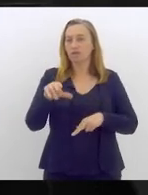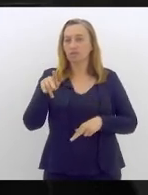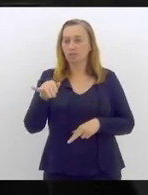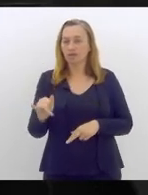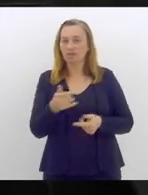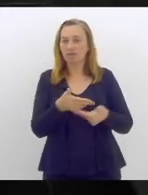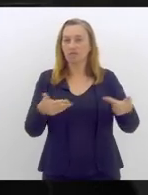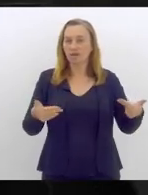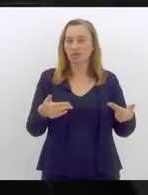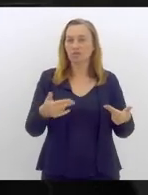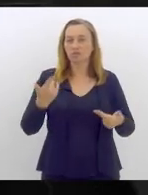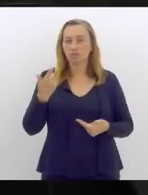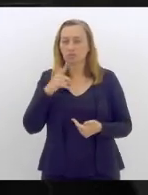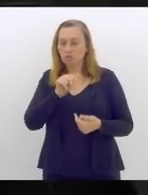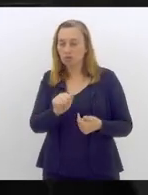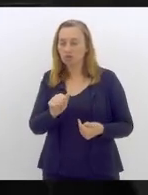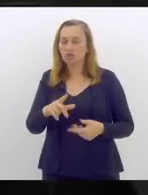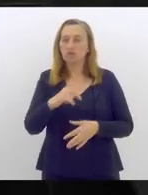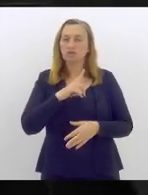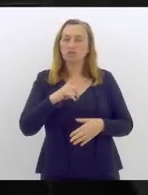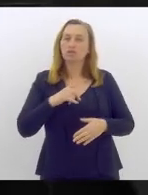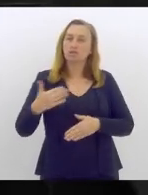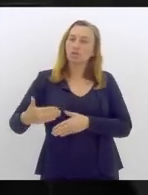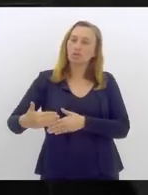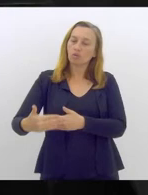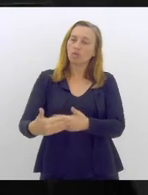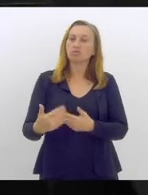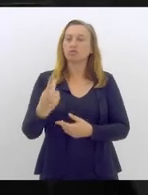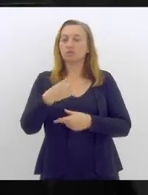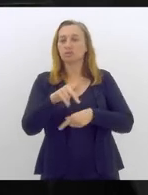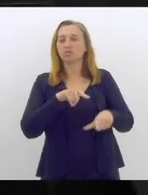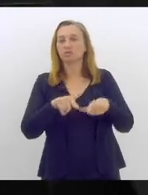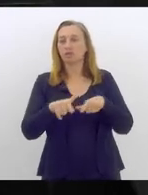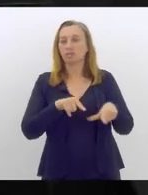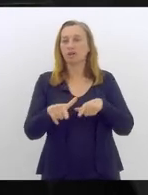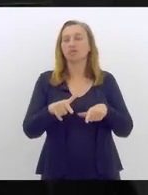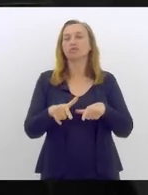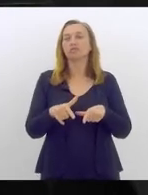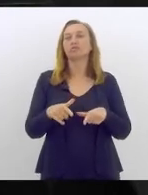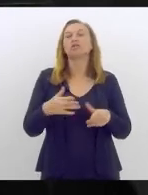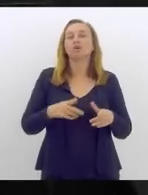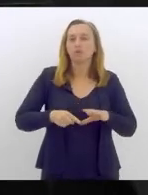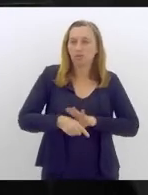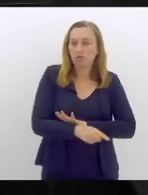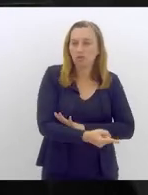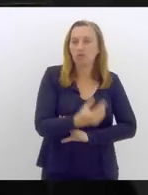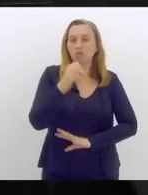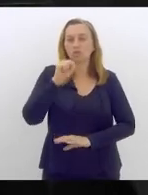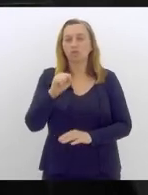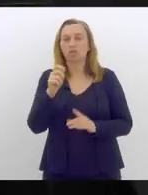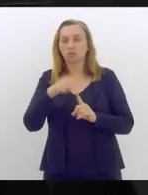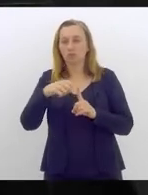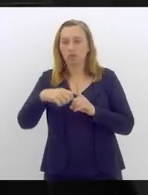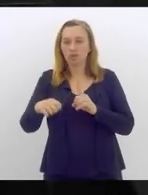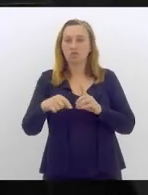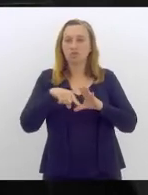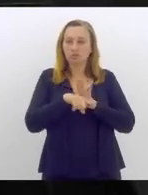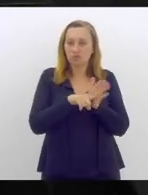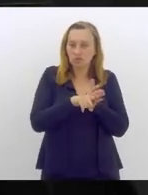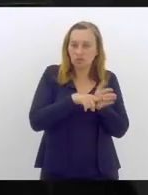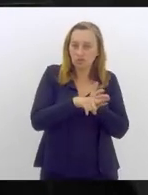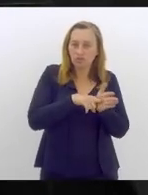nesse CPI obteve ao longo do seu trabalho porque o seu trabalho teve repercussão foi aprofundado foram oito meses de muita investigação